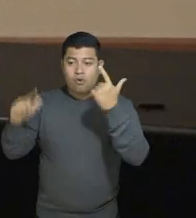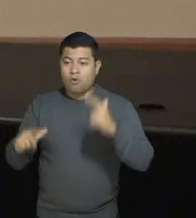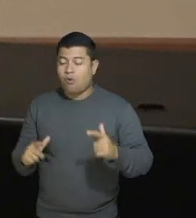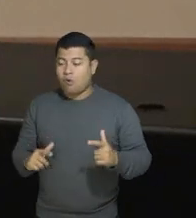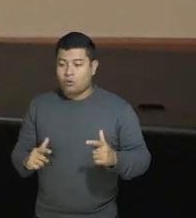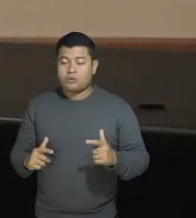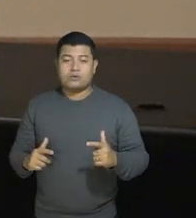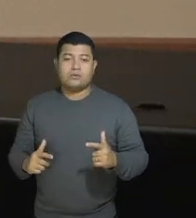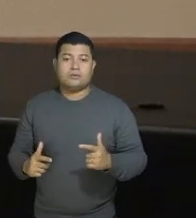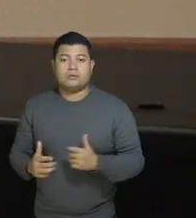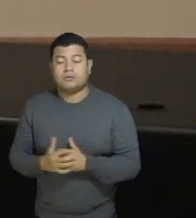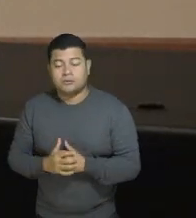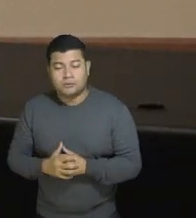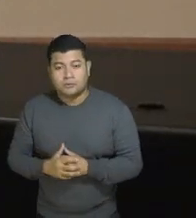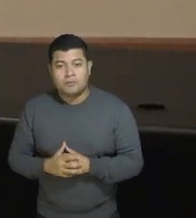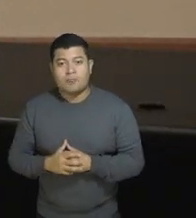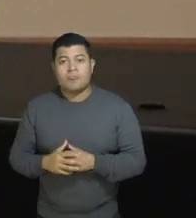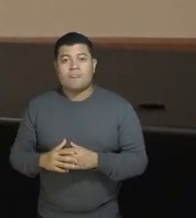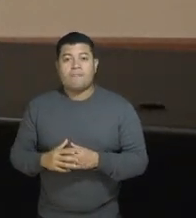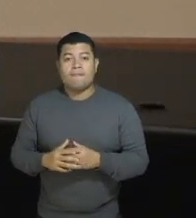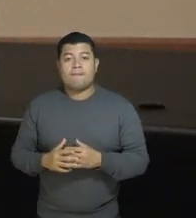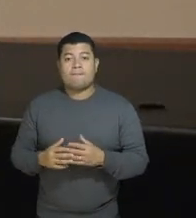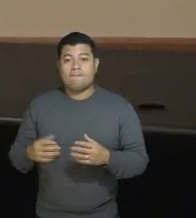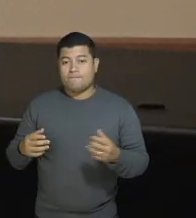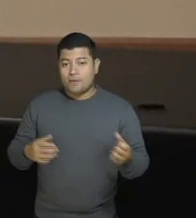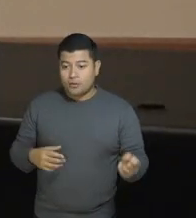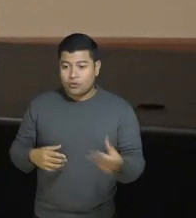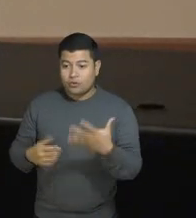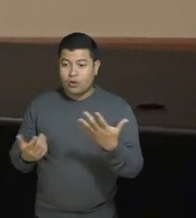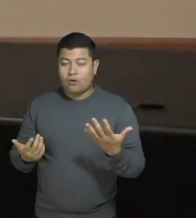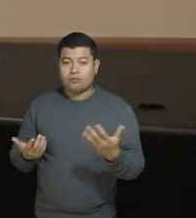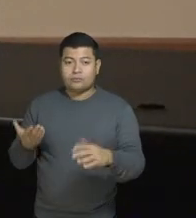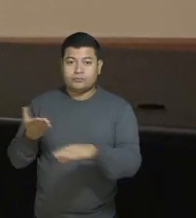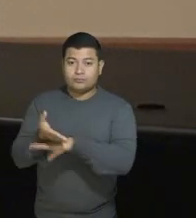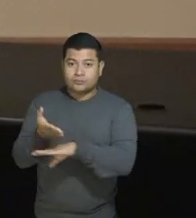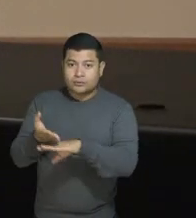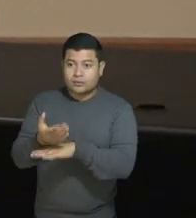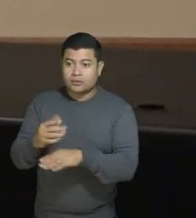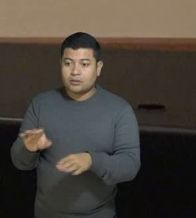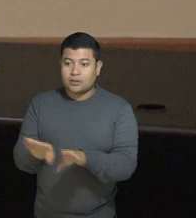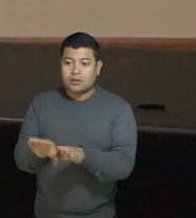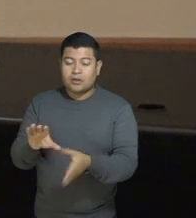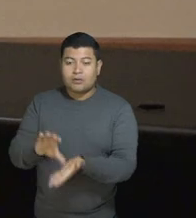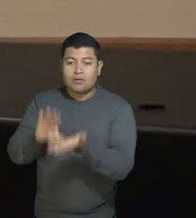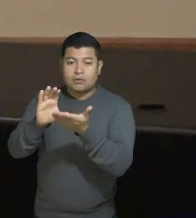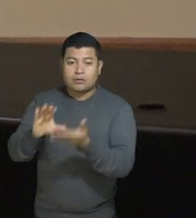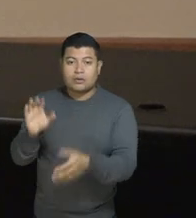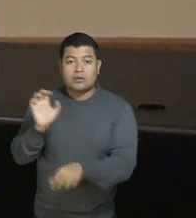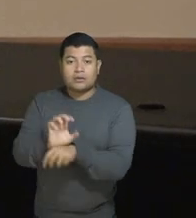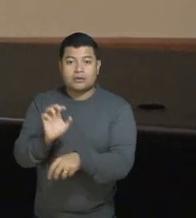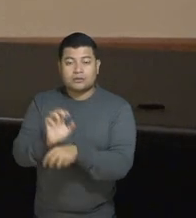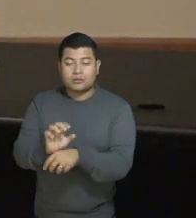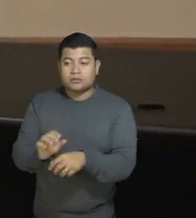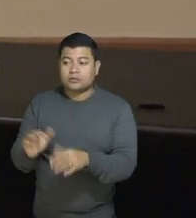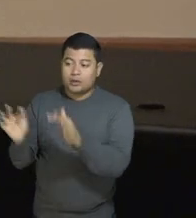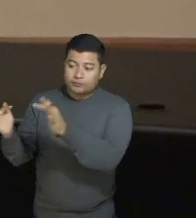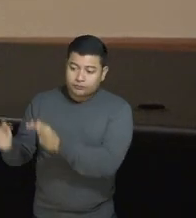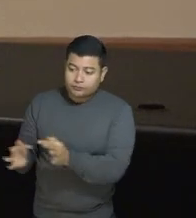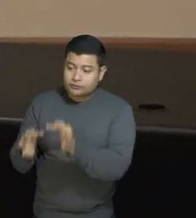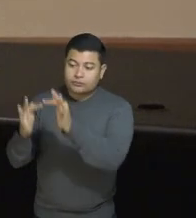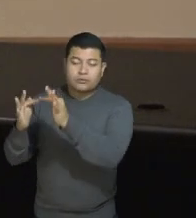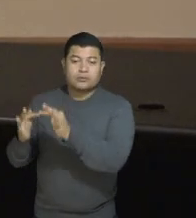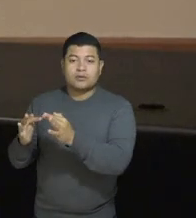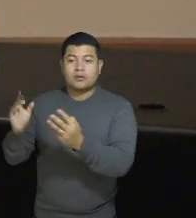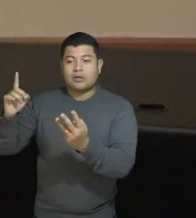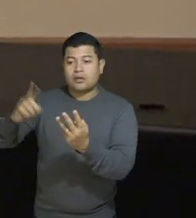vez, nessa nova atualização, a gente tem o Conselho Estadual de Educação, tem a Fundação,